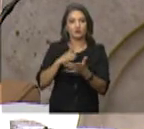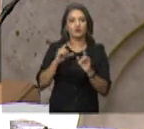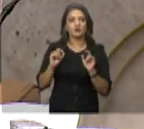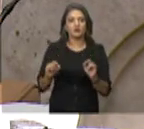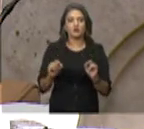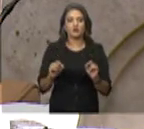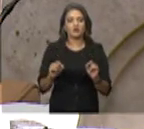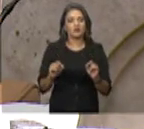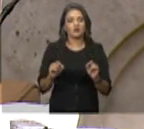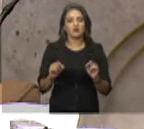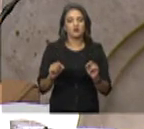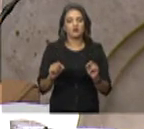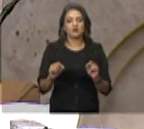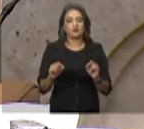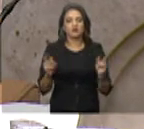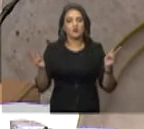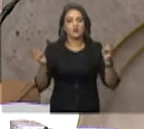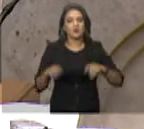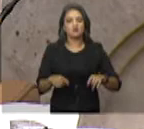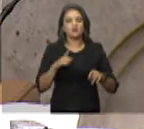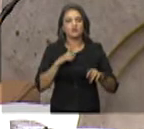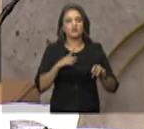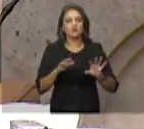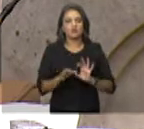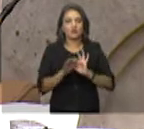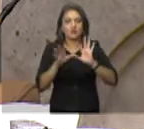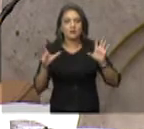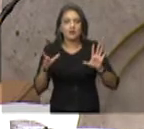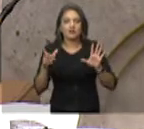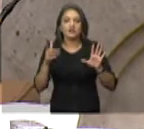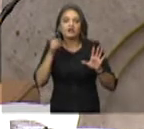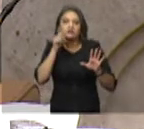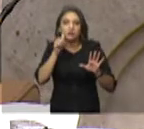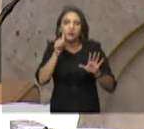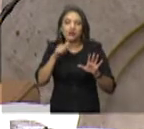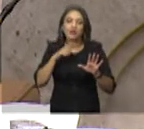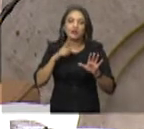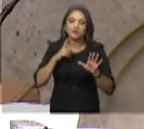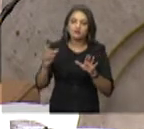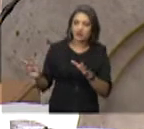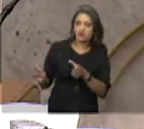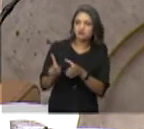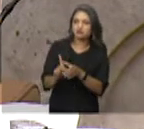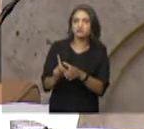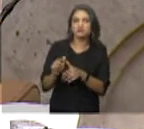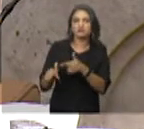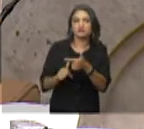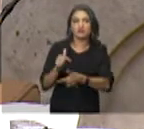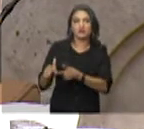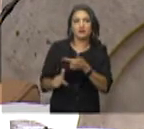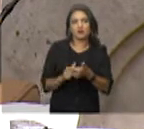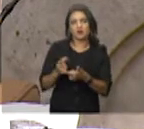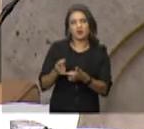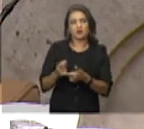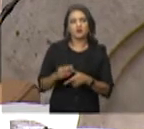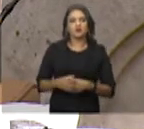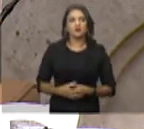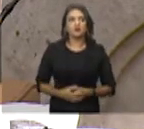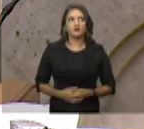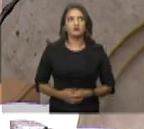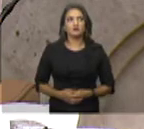a possibilidade de ter a liberdade de se inserir ou retornar ao mercado de trabalho